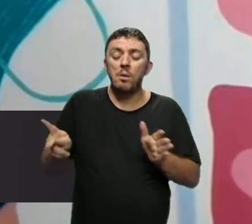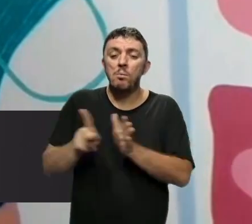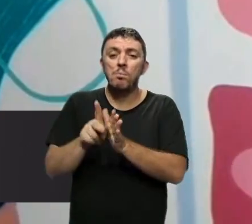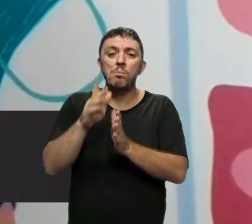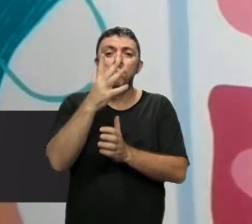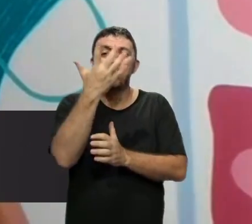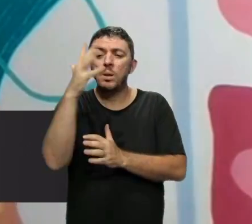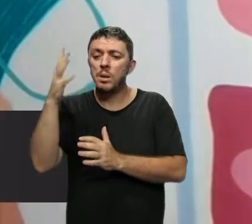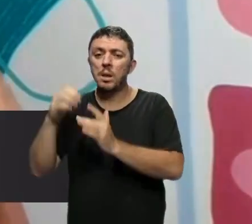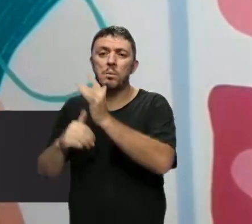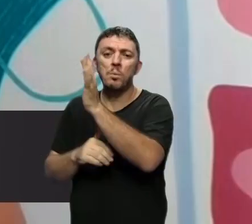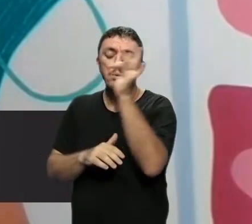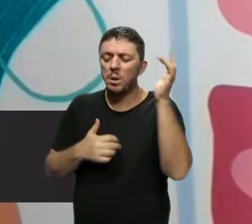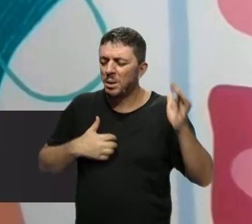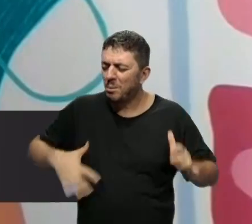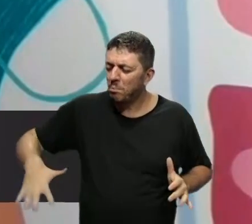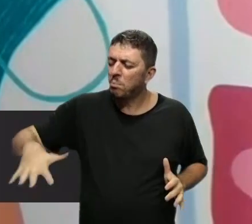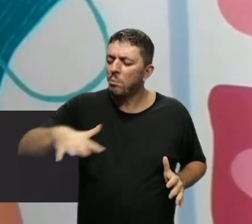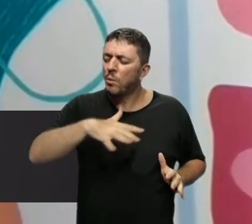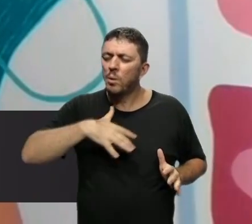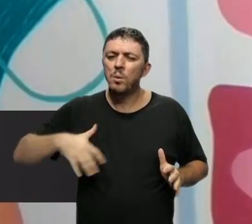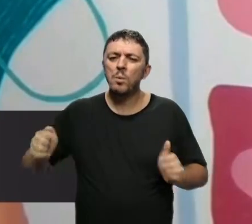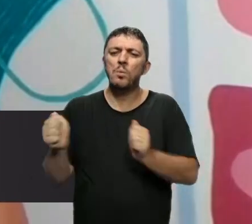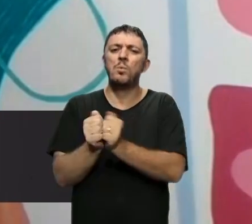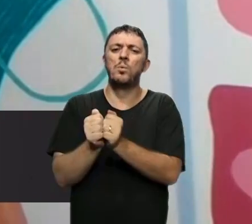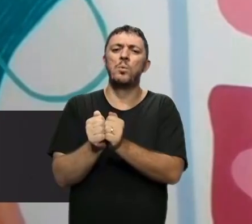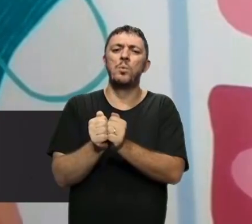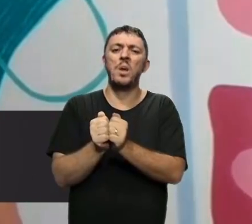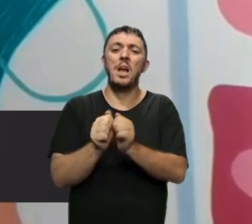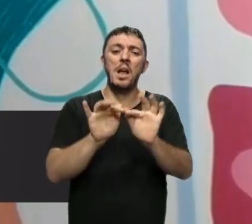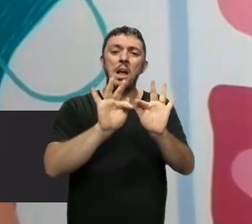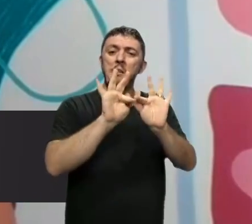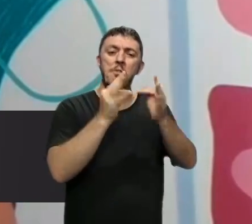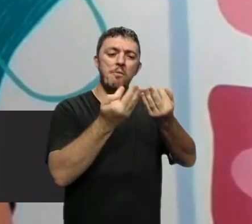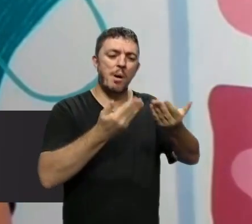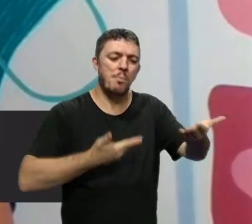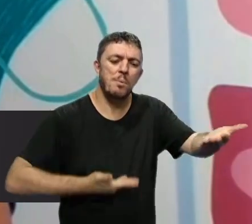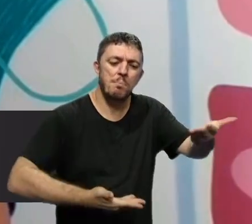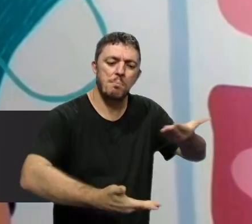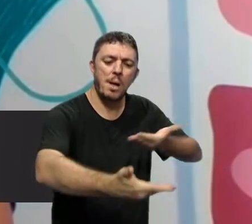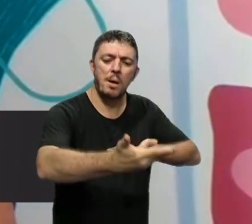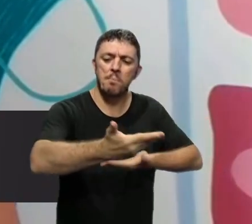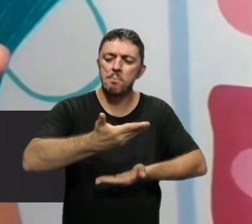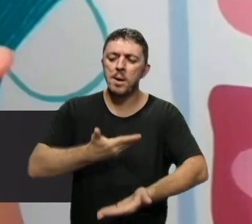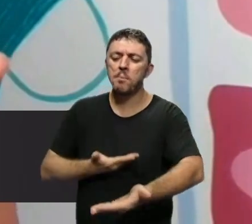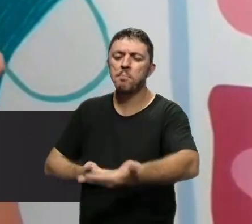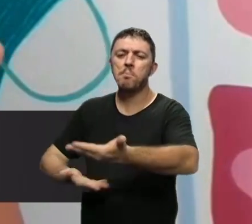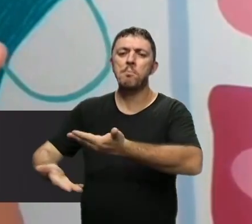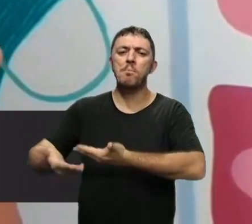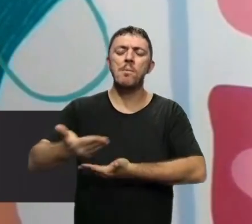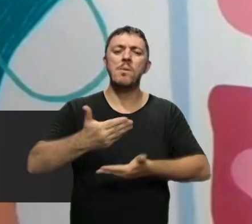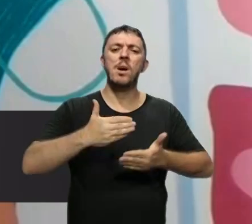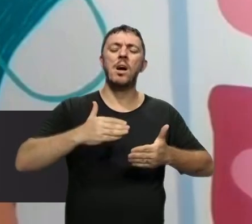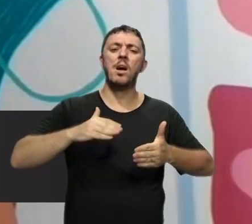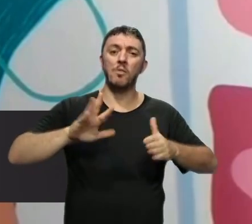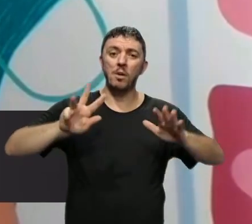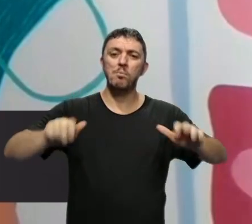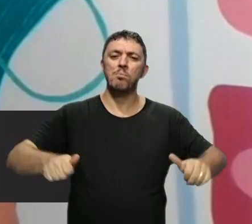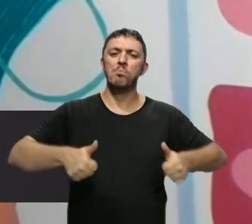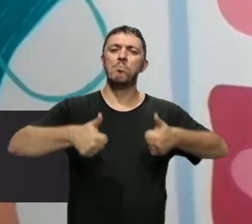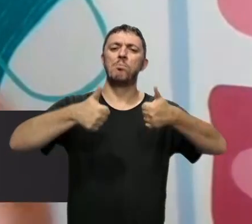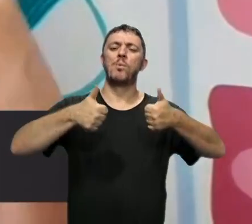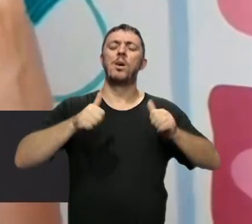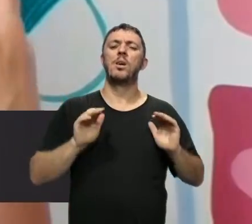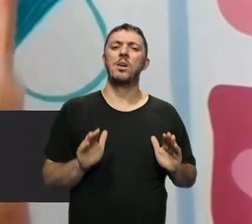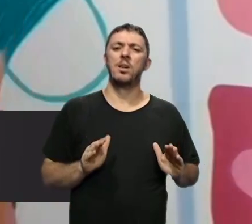nosso entorno. A gente está envolvendo as famílias e as famílias estão entendendo o que é que está acontecendo ali. Todas as ações que aconteciam do